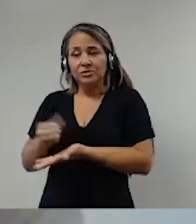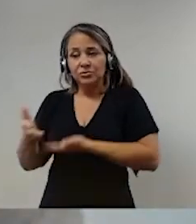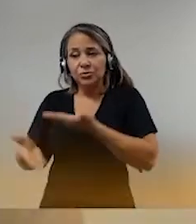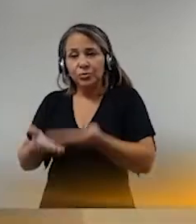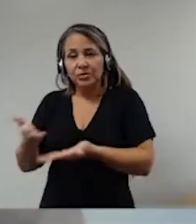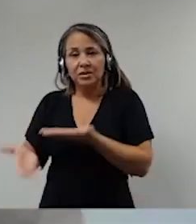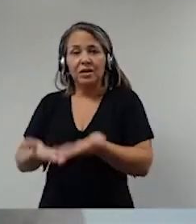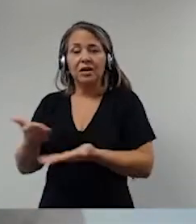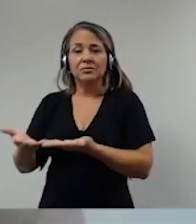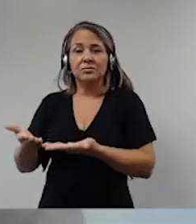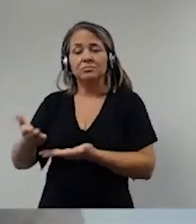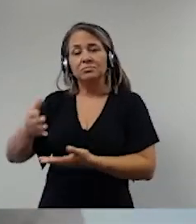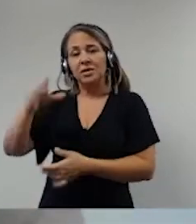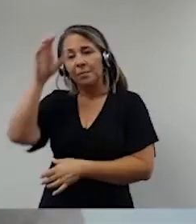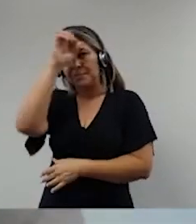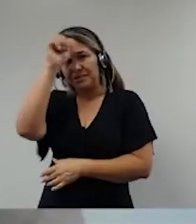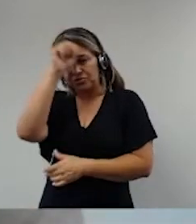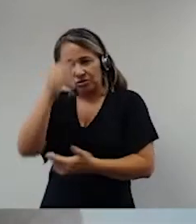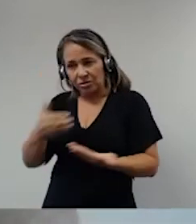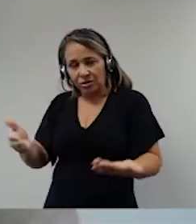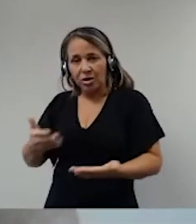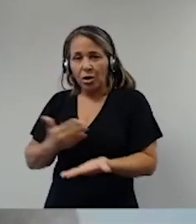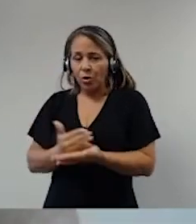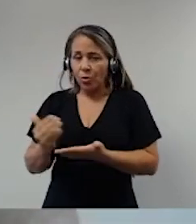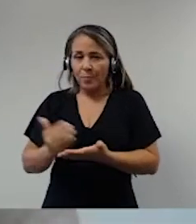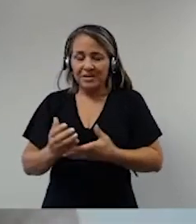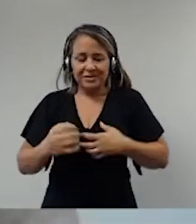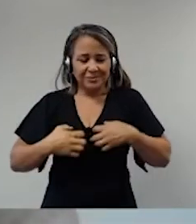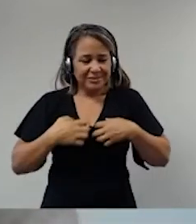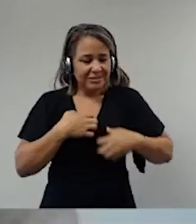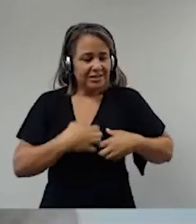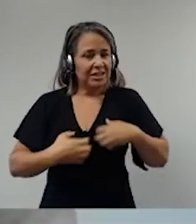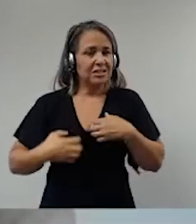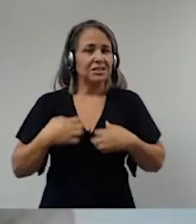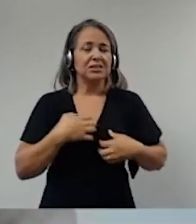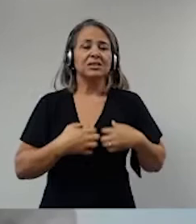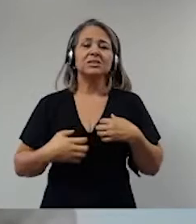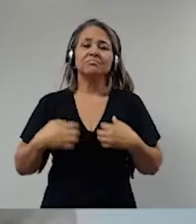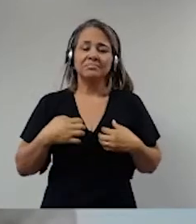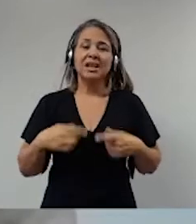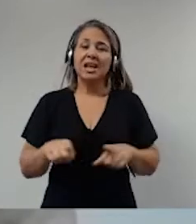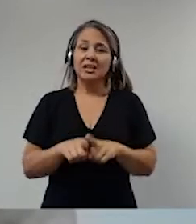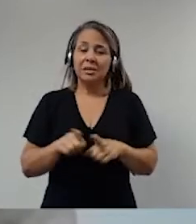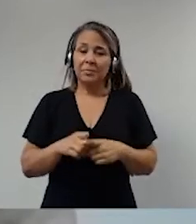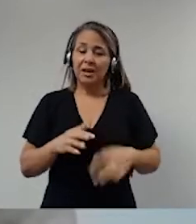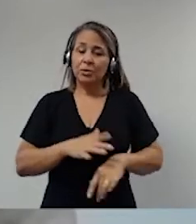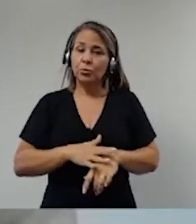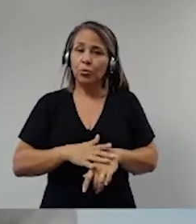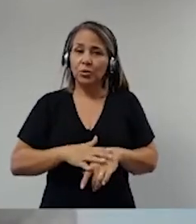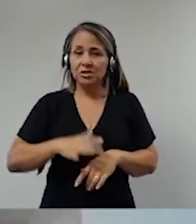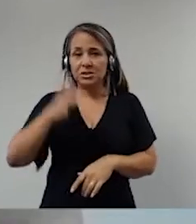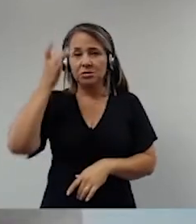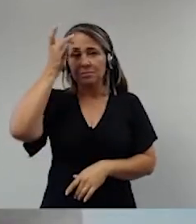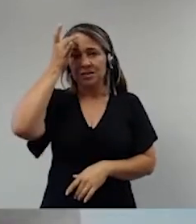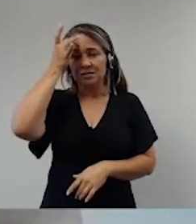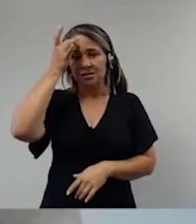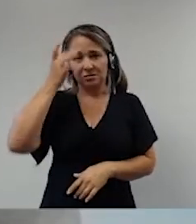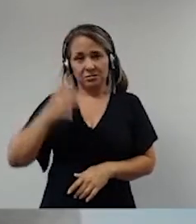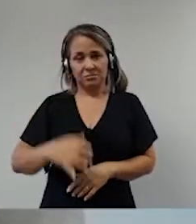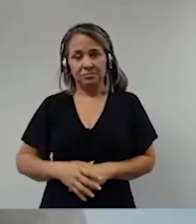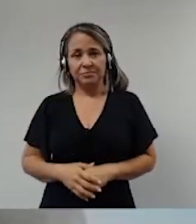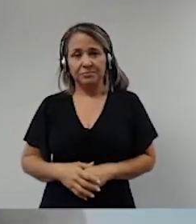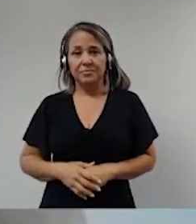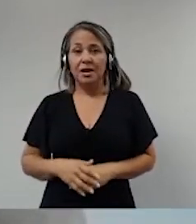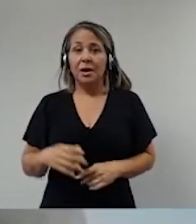aprendido produz estresse emocional, que também produz doenças mentais. E não é à toa